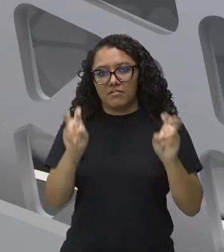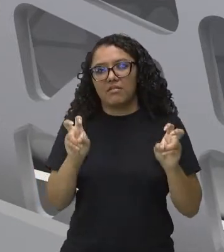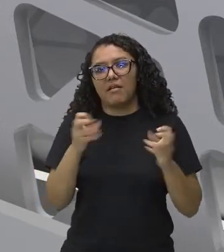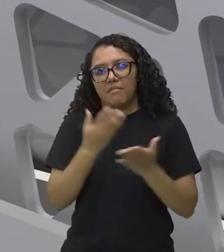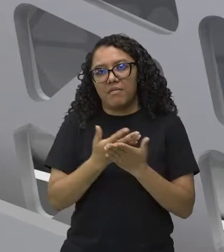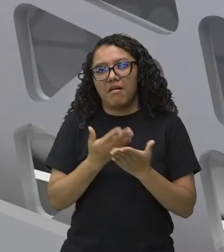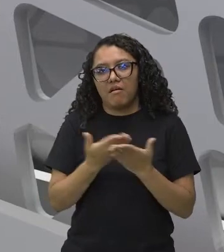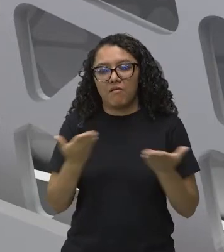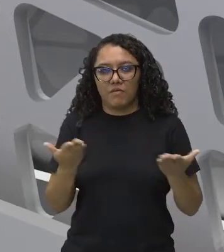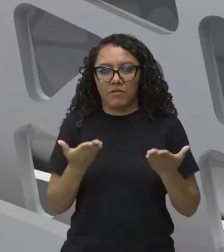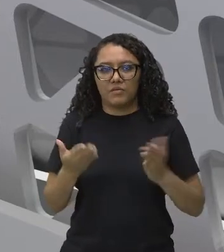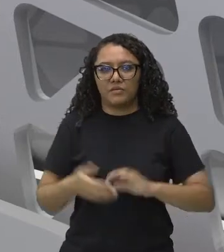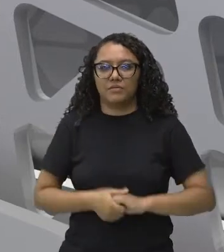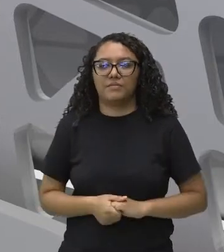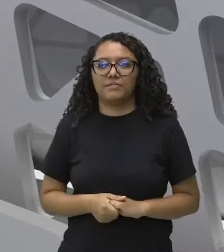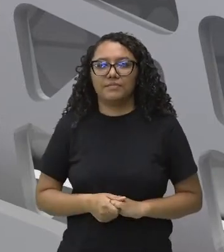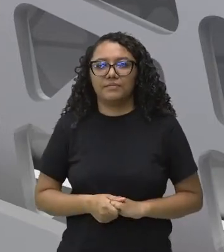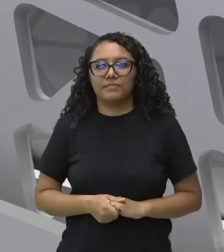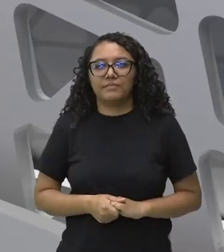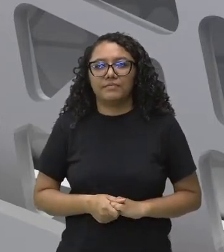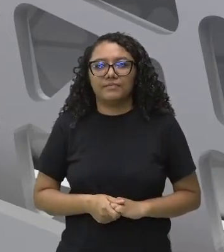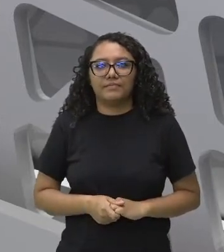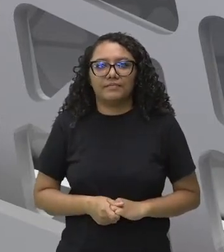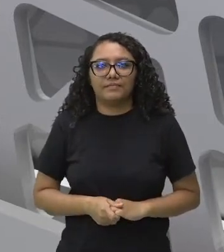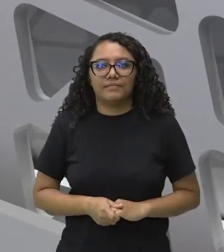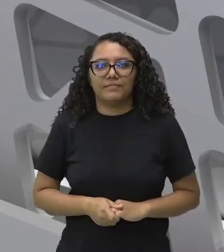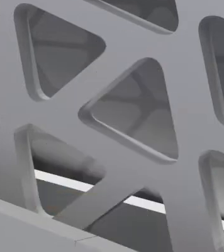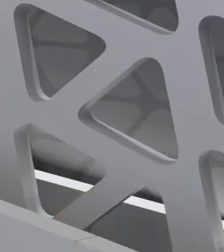na nossa aula de hoje. Vamos lá então?